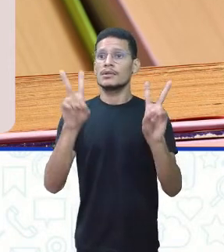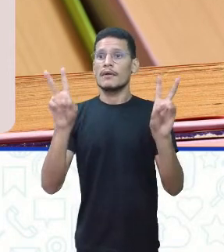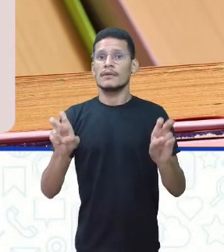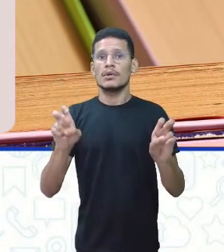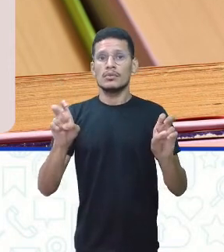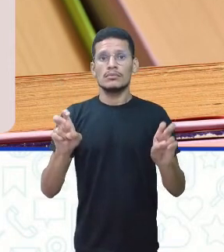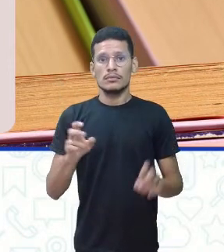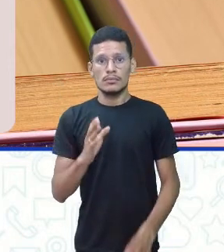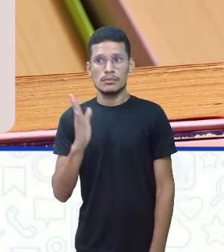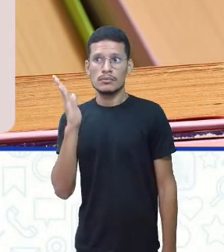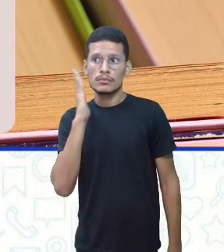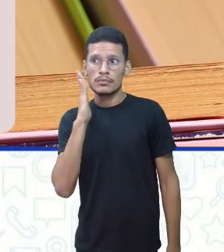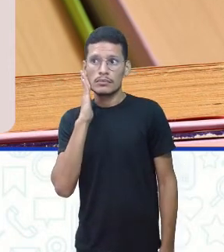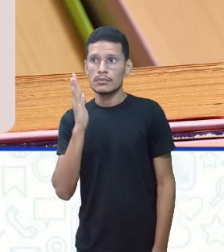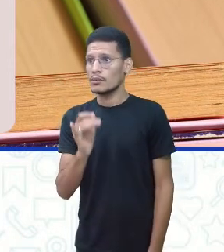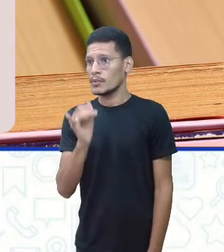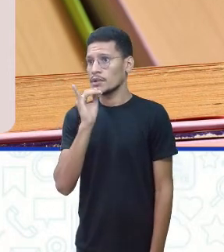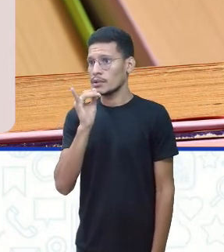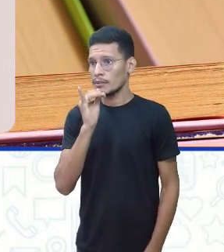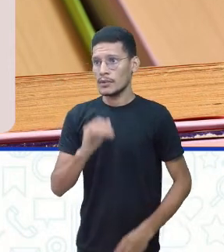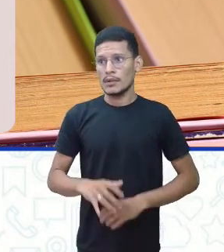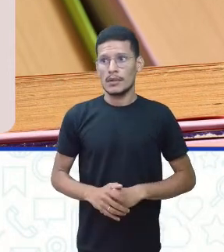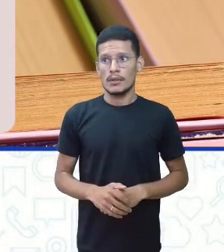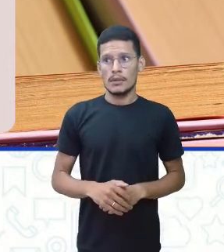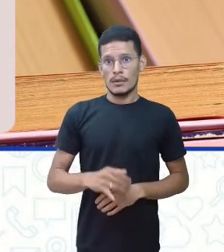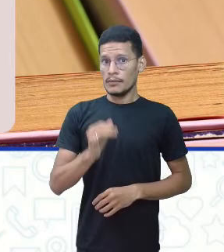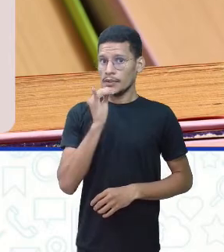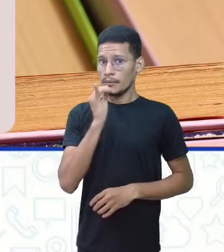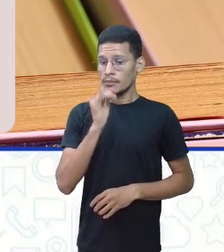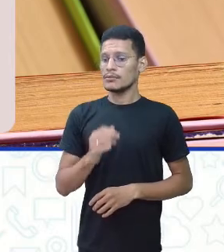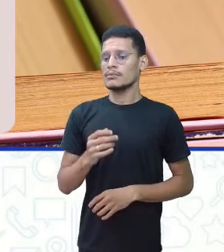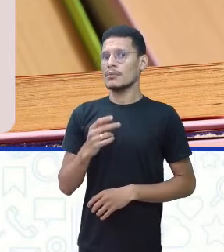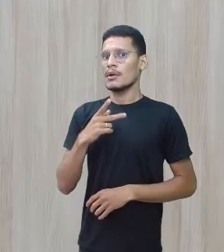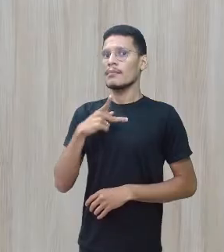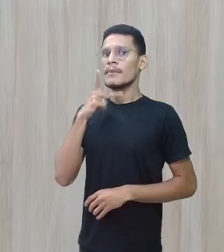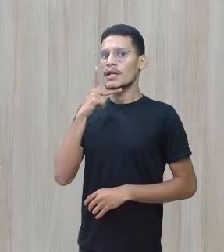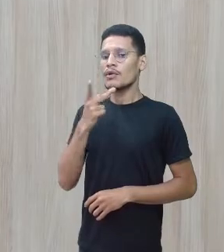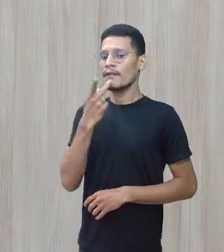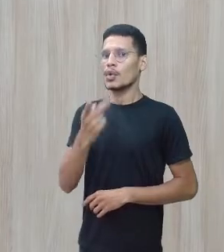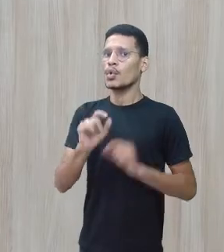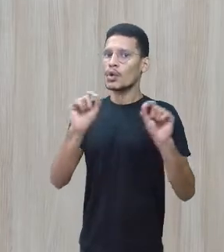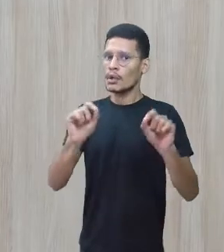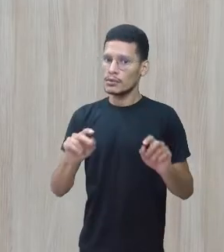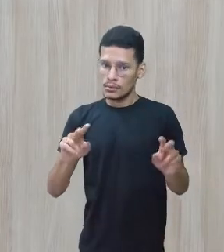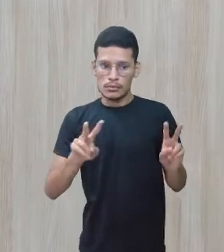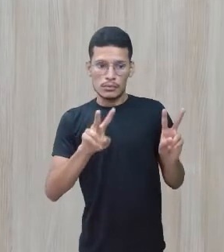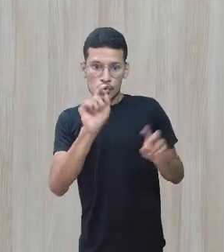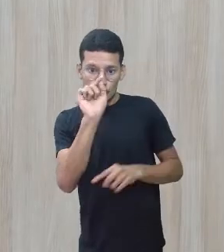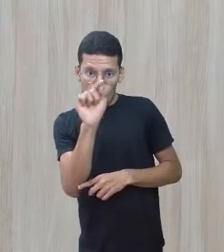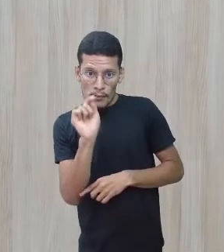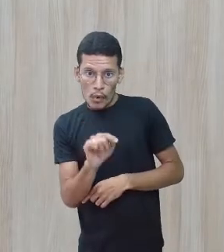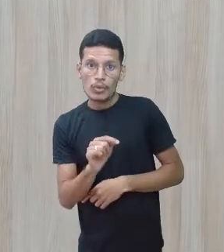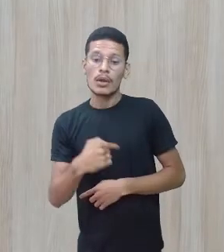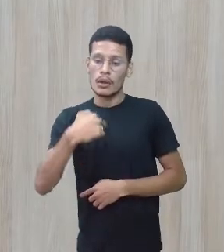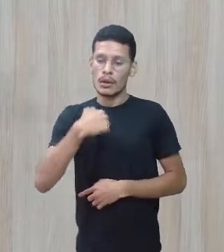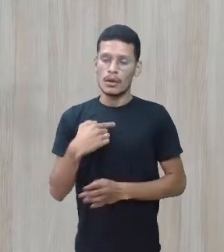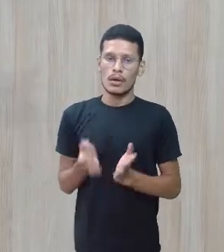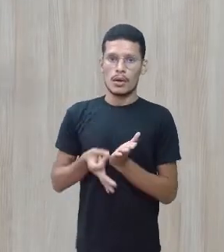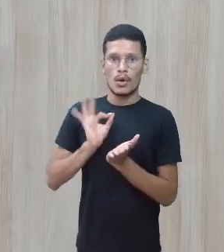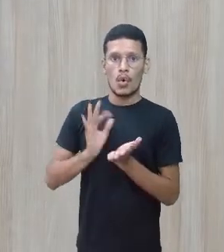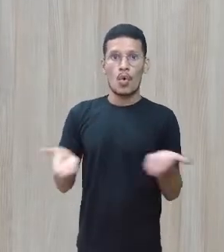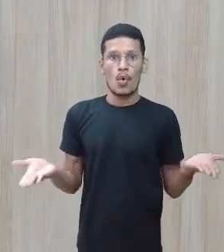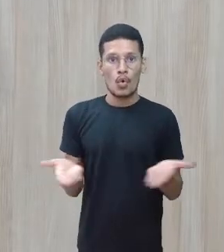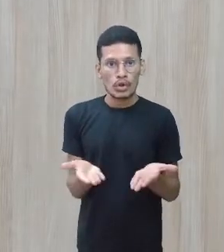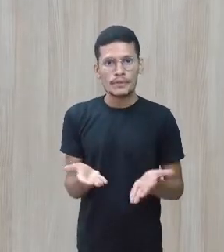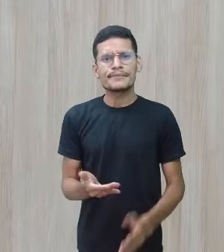que é aquele quando a gente abre. E Plínio disse, : tomarei café hoje.